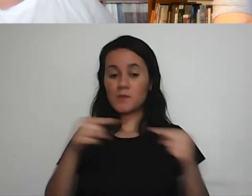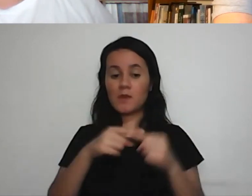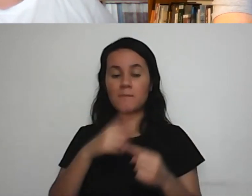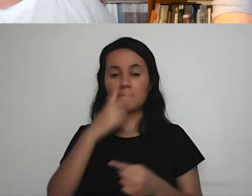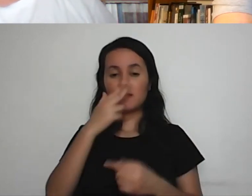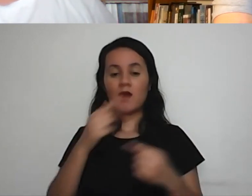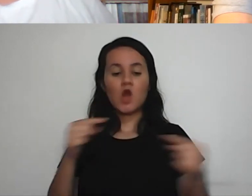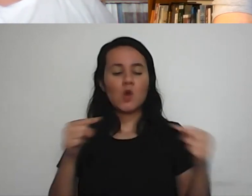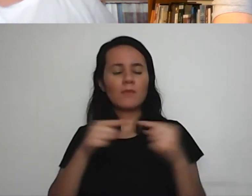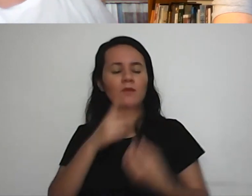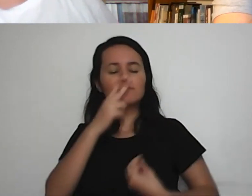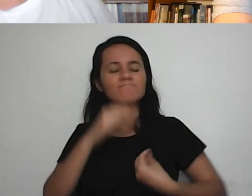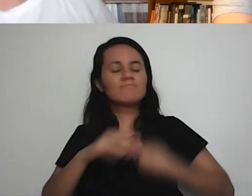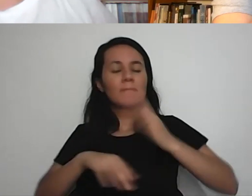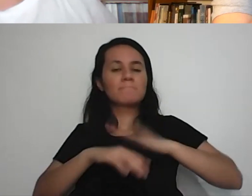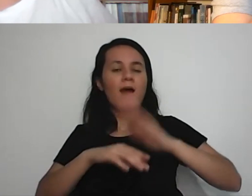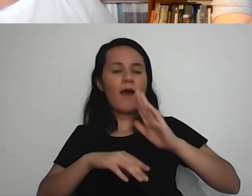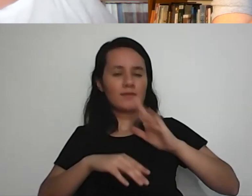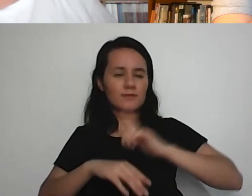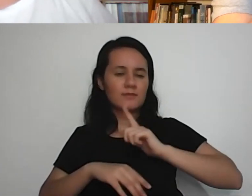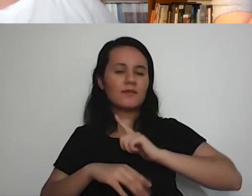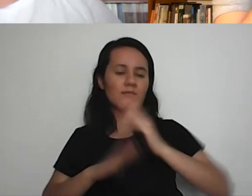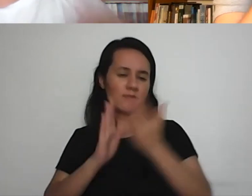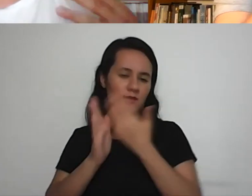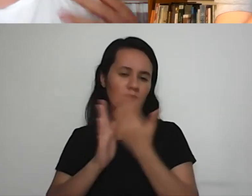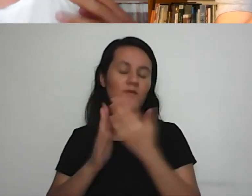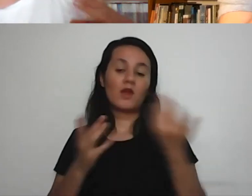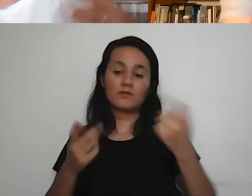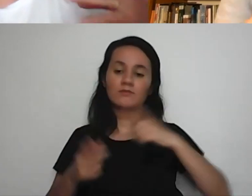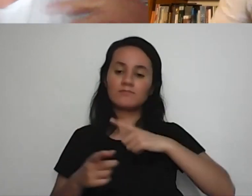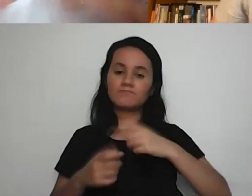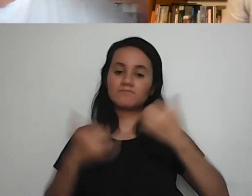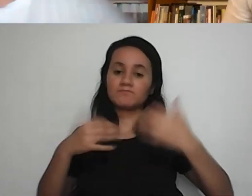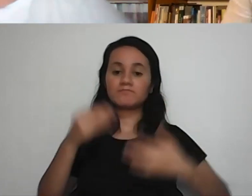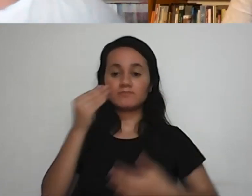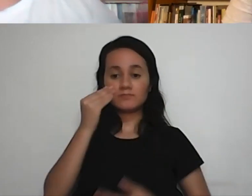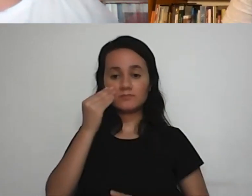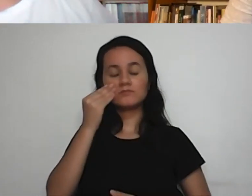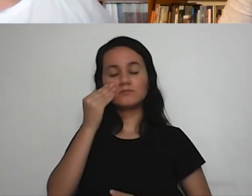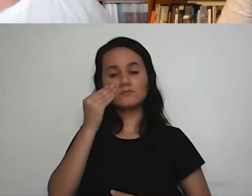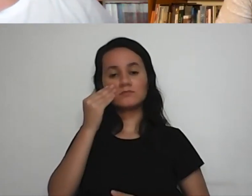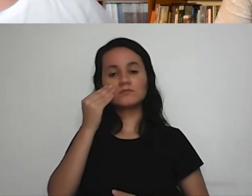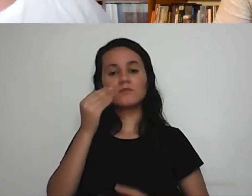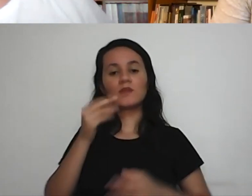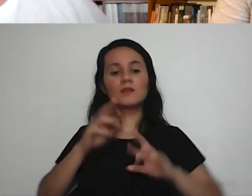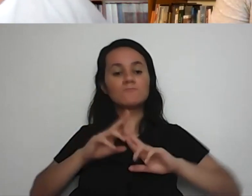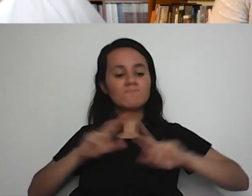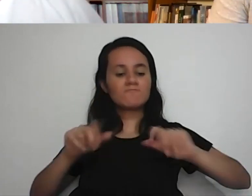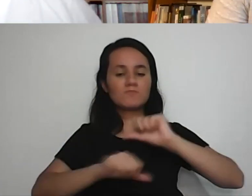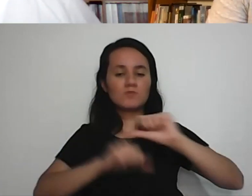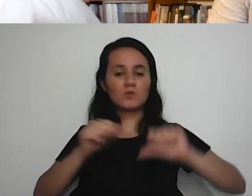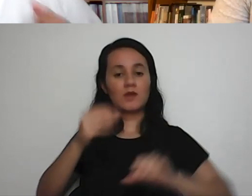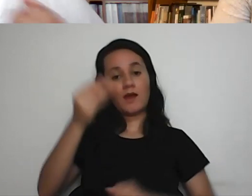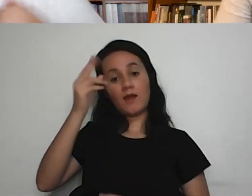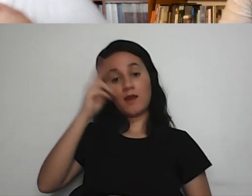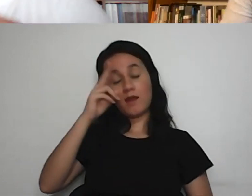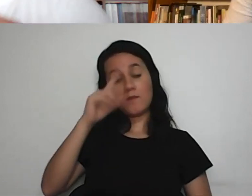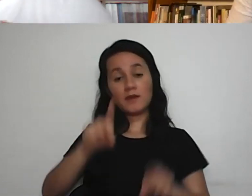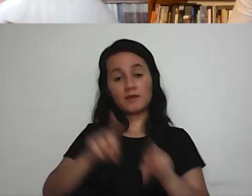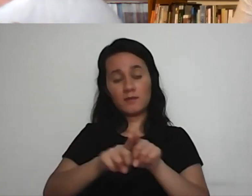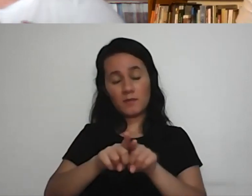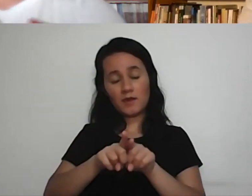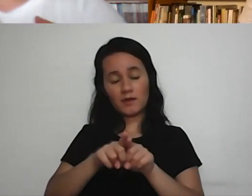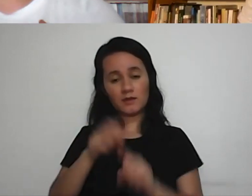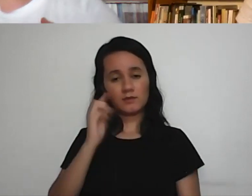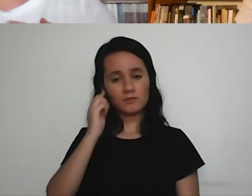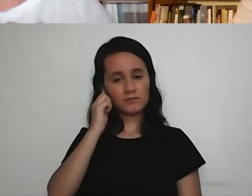os livros, isso passa por aí também. A gente tem que desentronizar um pouco a coisa, né? E lembrar, assim,